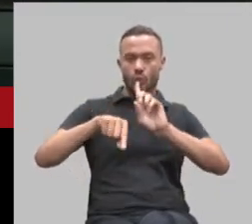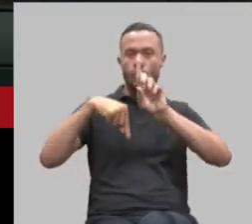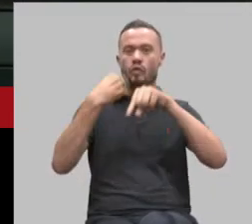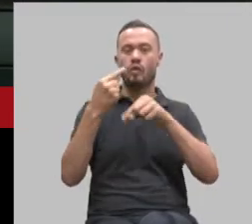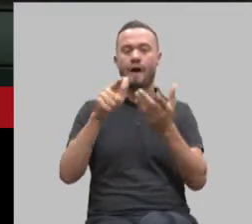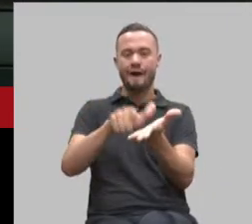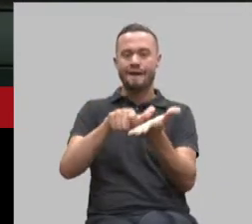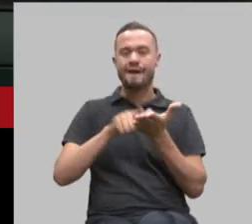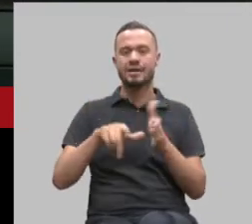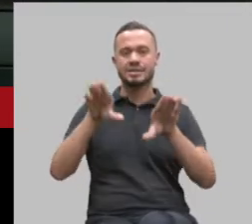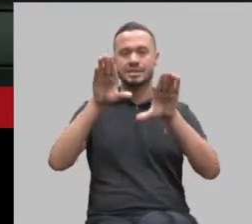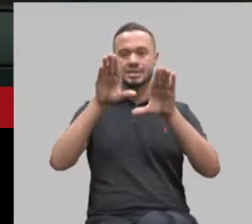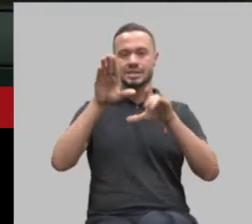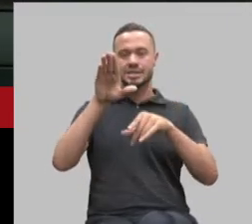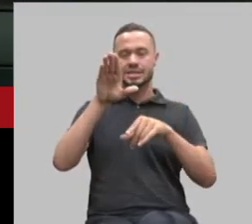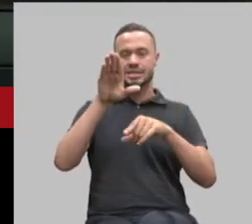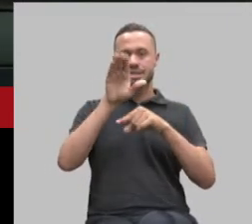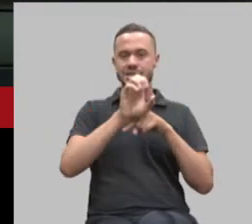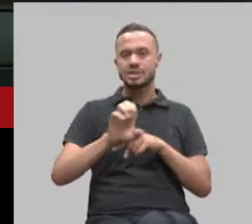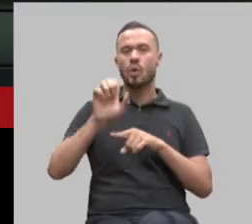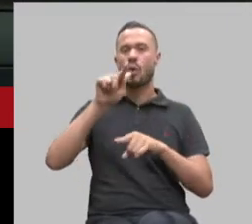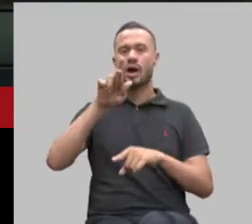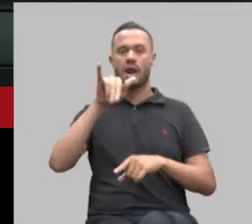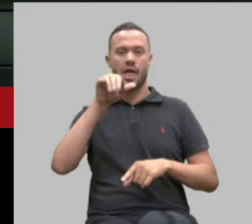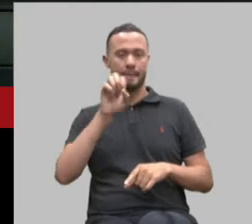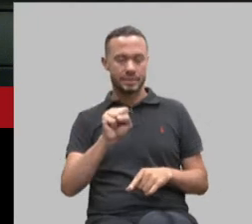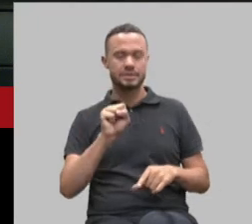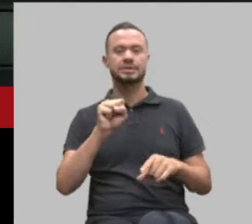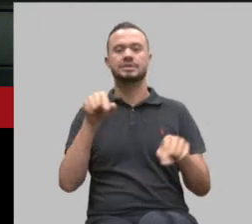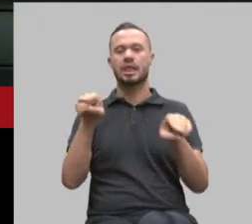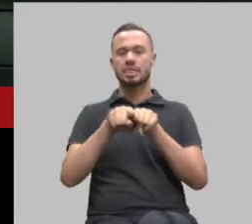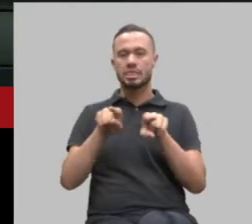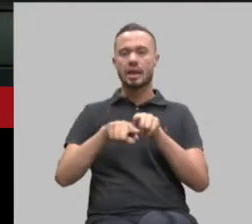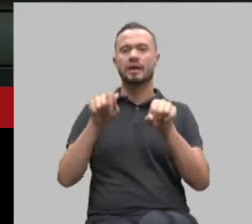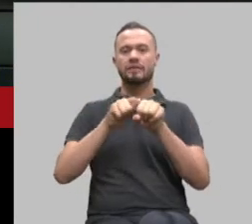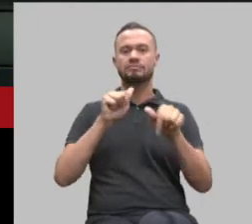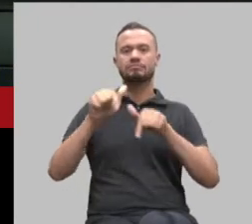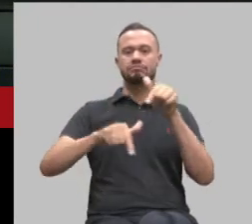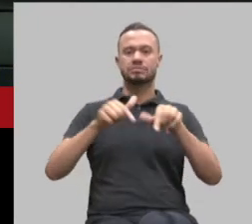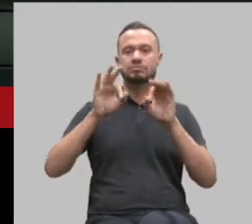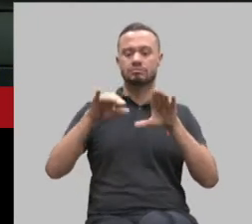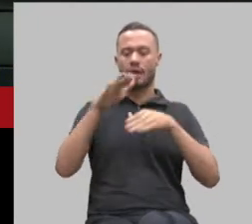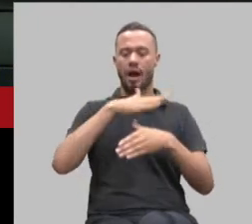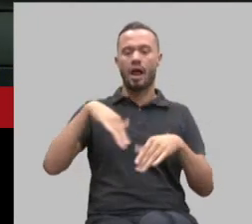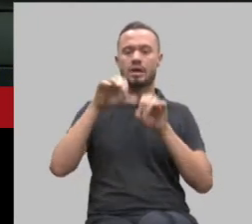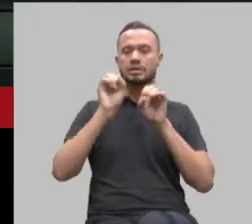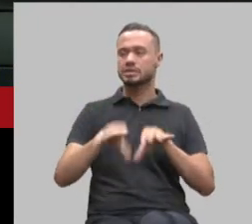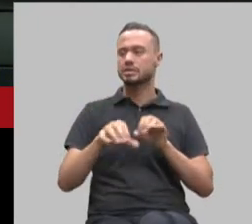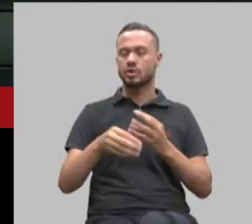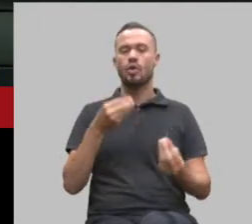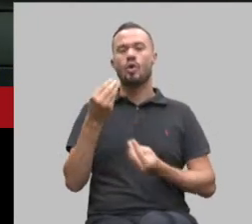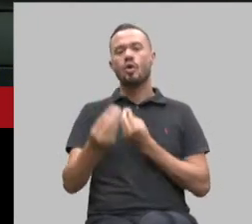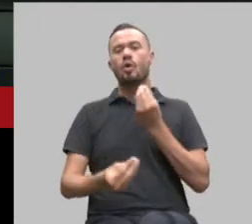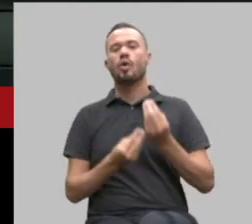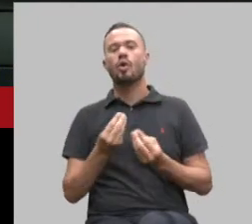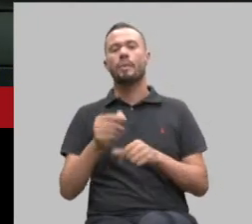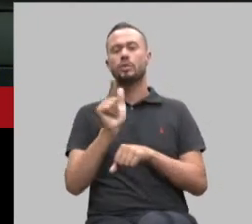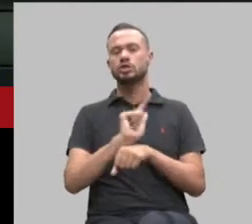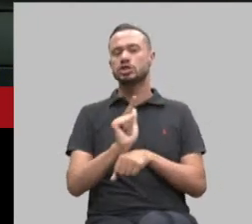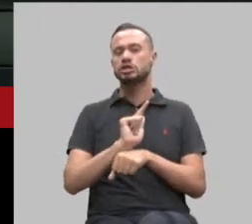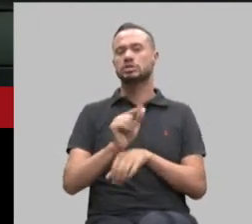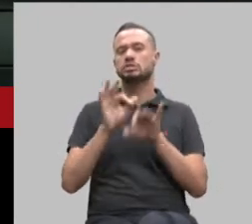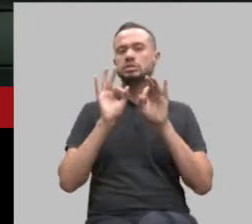estadual doss grêmios para garantir seu pleno funcionamento nas instituições de ensino como instrumento de gestão democrática e